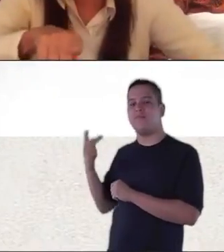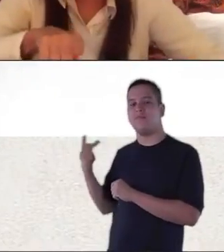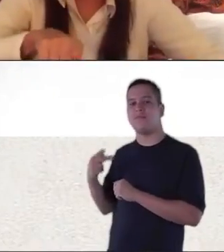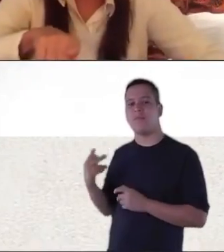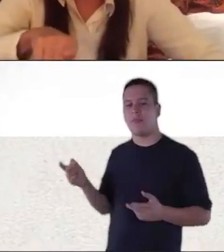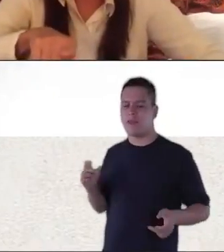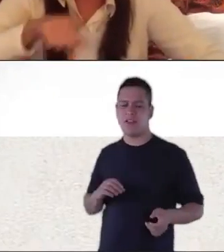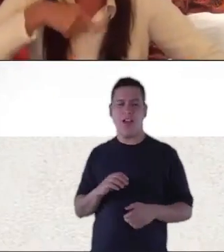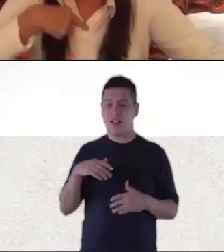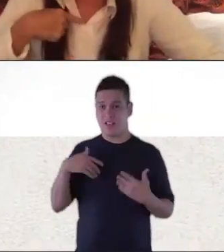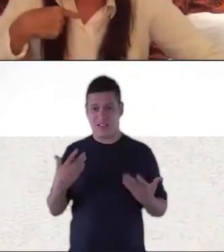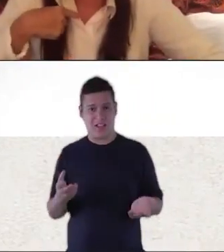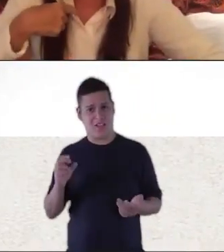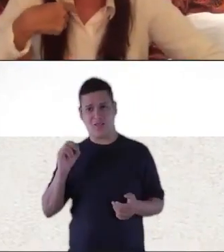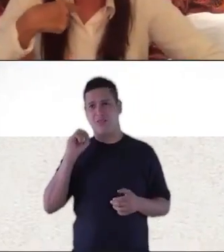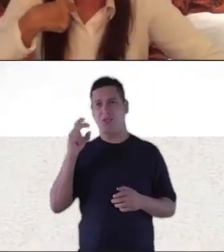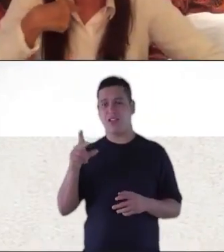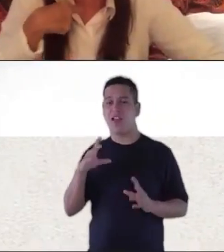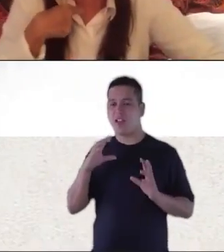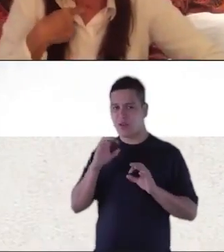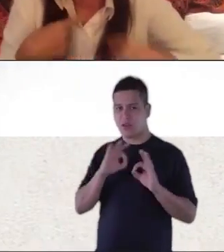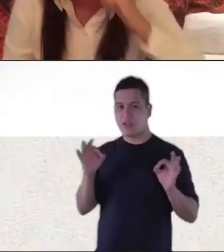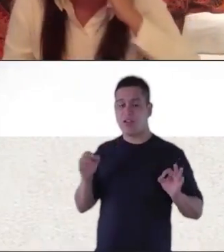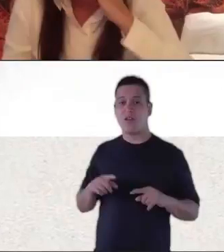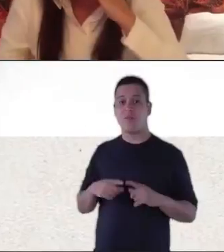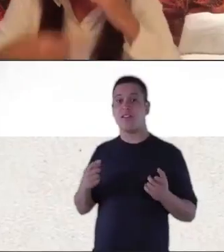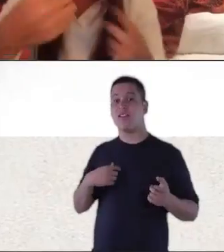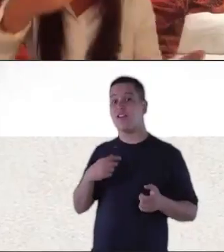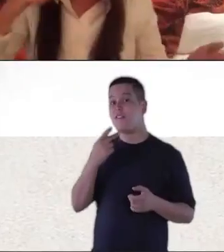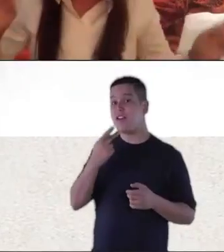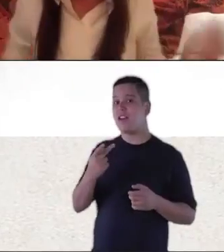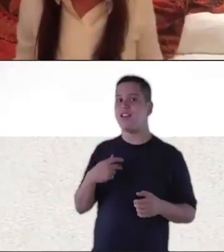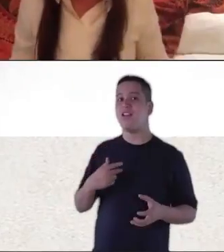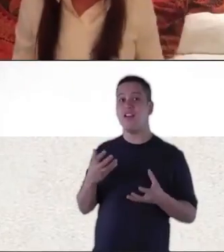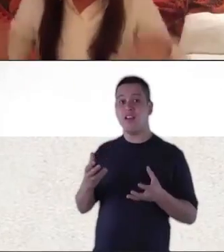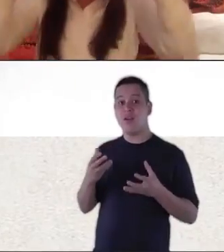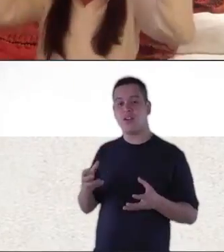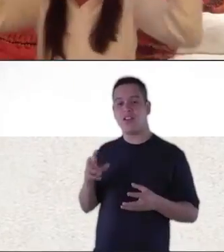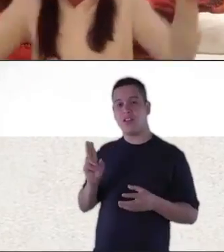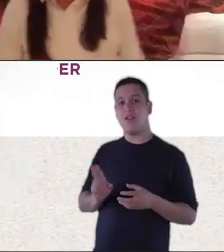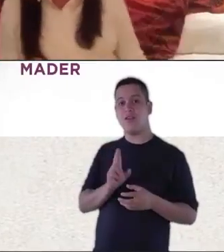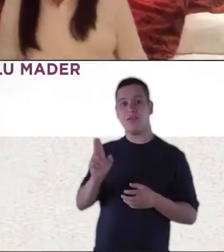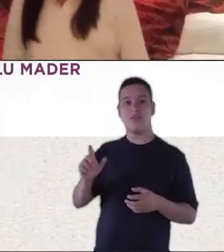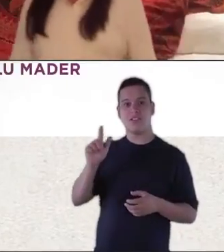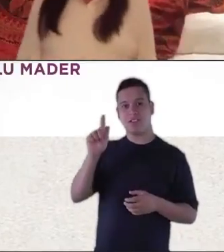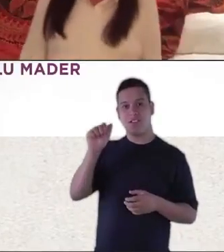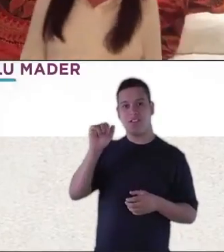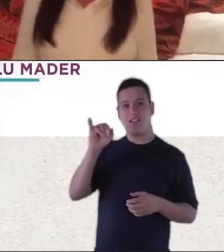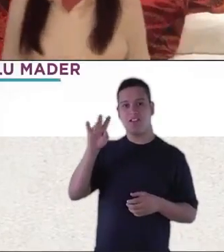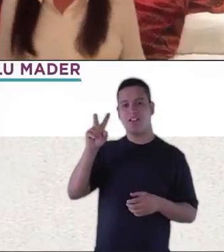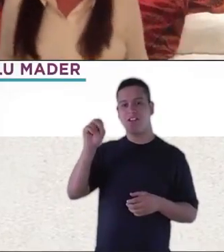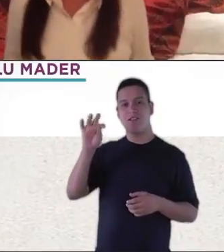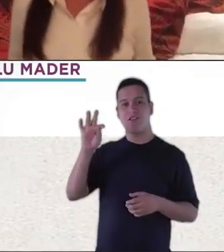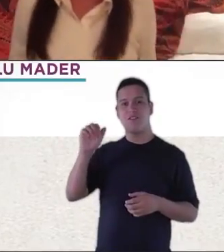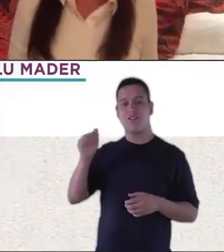para ele que eu queria usar a Gaivota num roteiro que eu queria escrever de cinema, ele roubou minha ideia dentro de casa. Eu falei, vai.